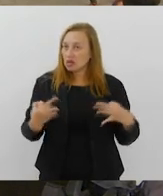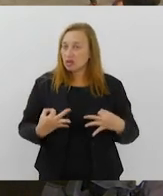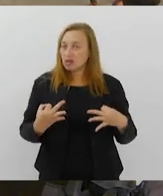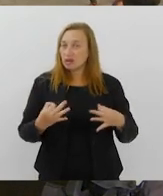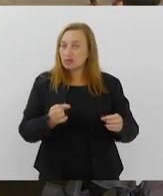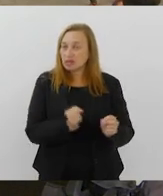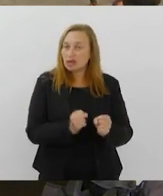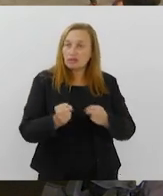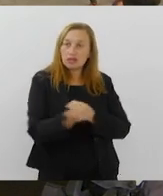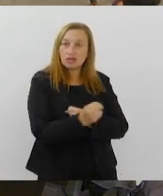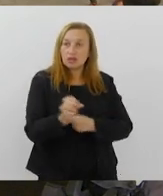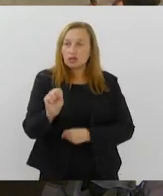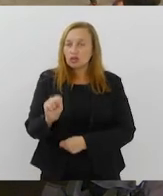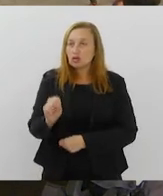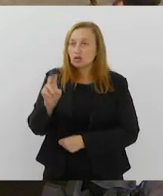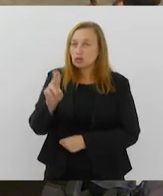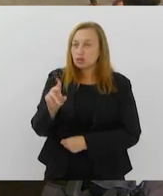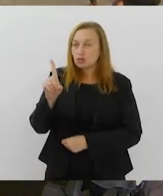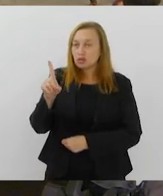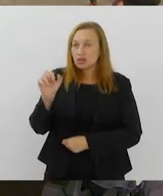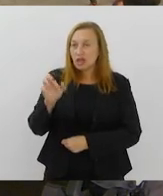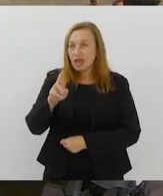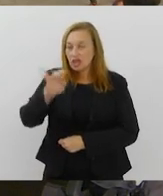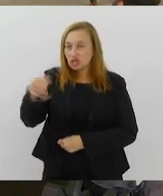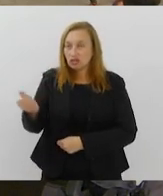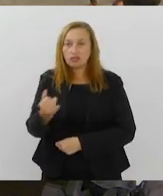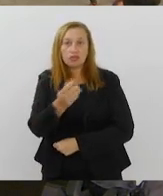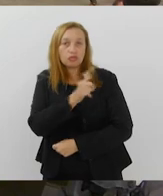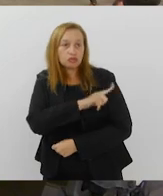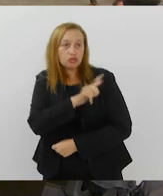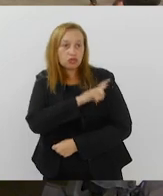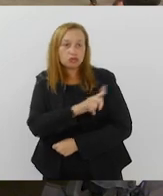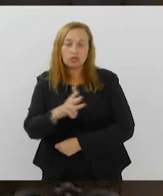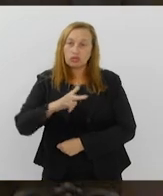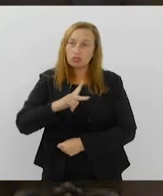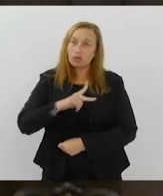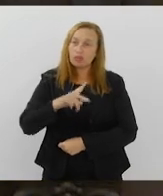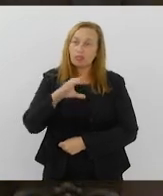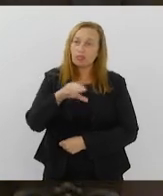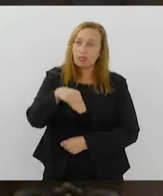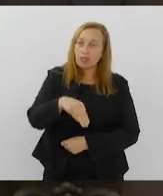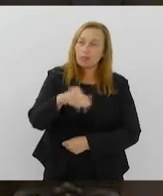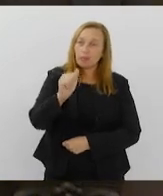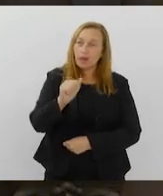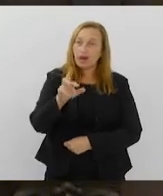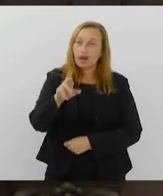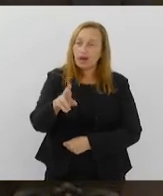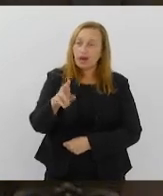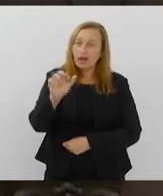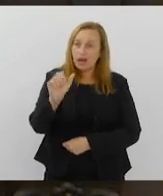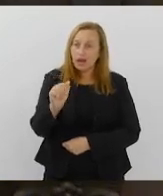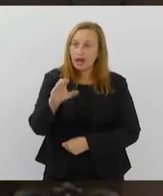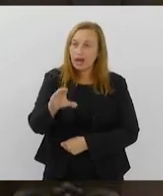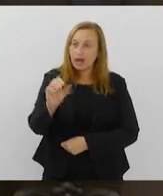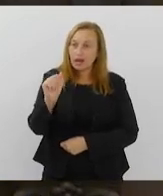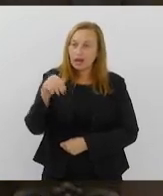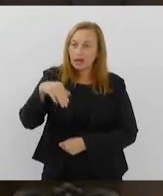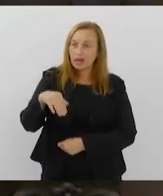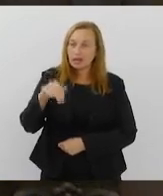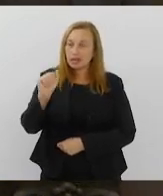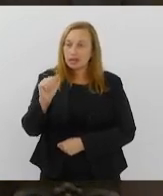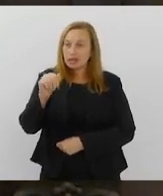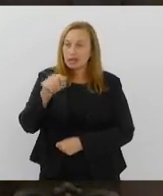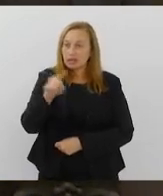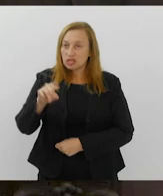naquele momento e foi um gestor do próprio Maracanãzinho. Então, dizer que vai ser um gesto muito importante para o meu